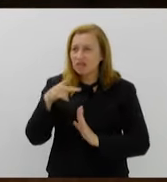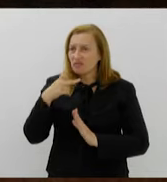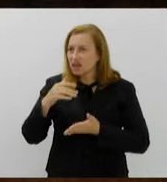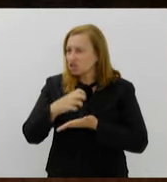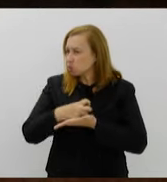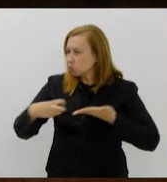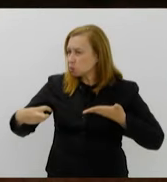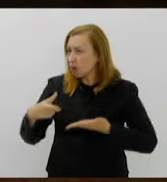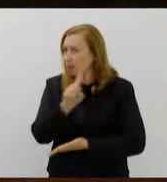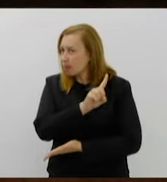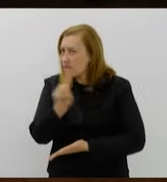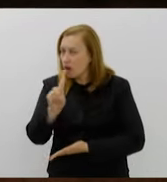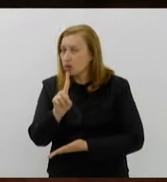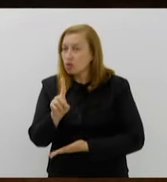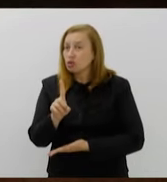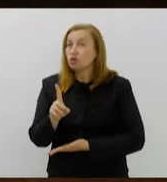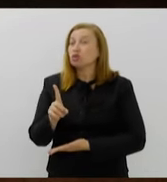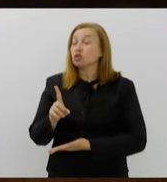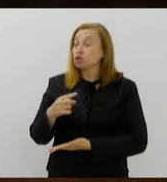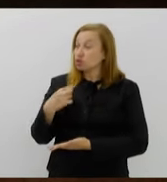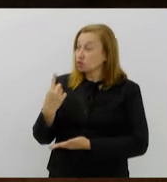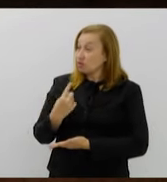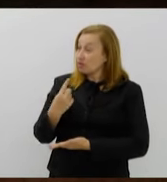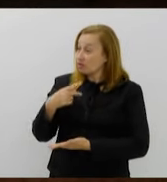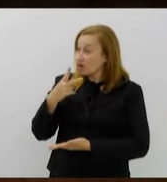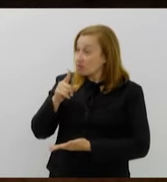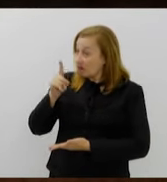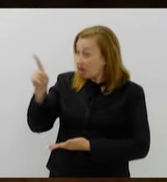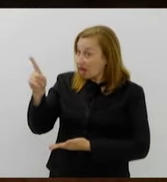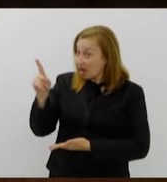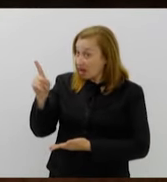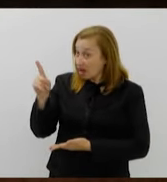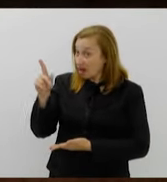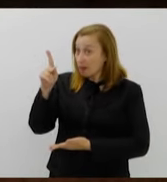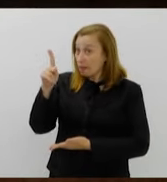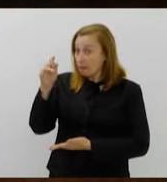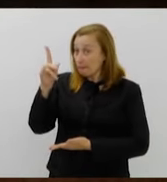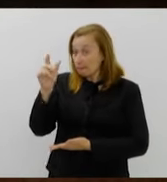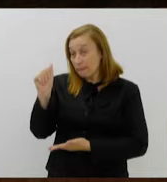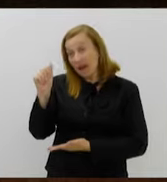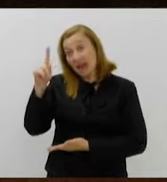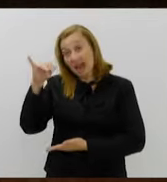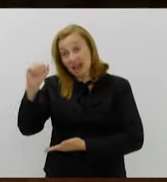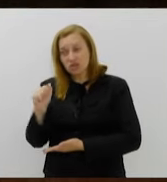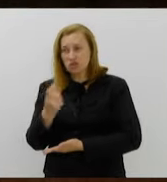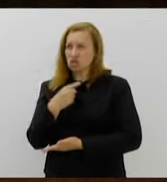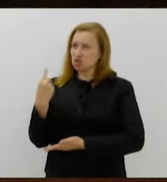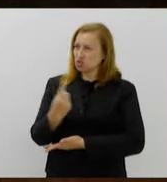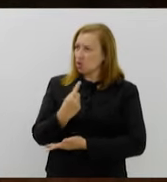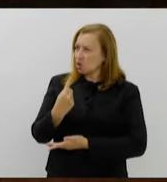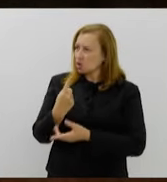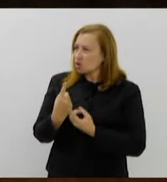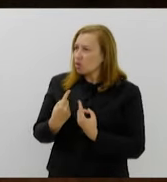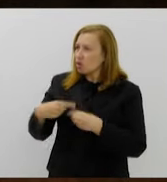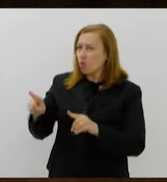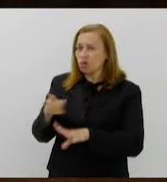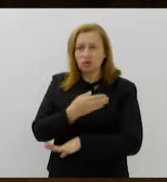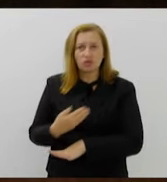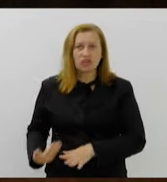impeach e o que a gente é rotulado lá no palácio é que nós estamos aqui tramando o impeach do